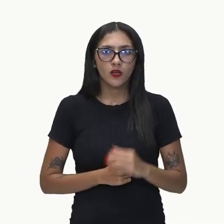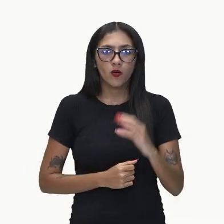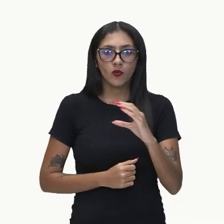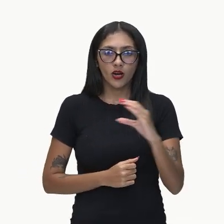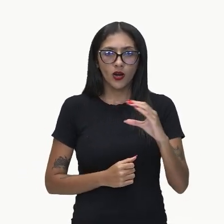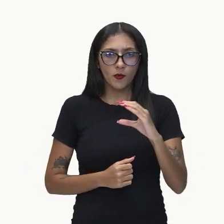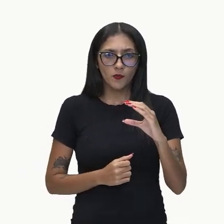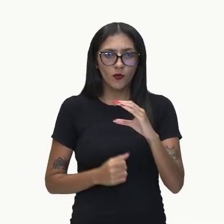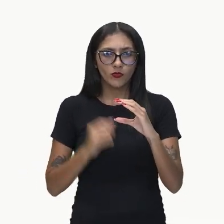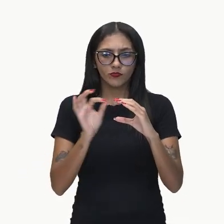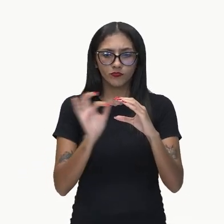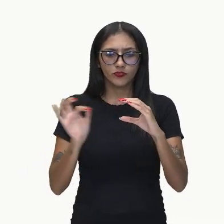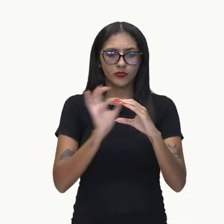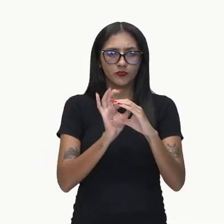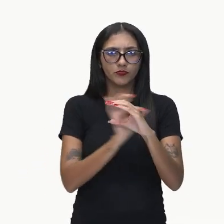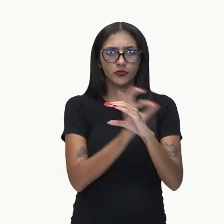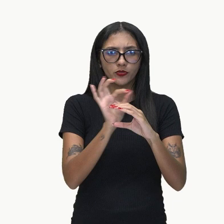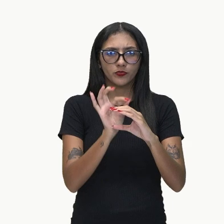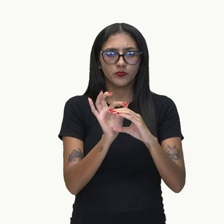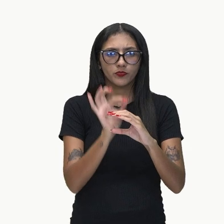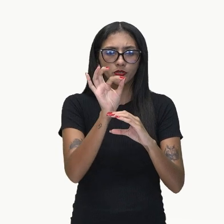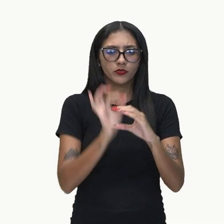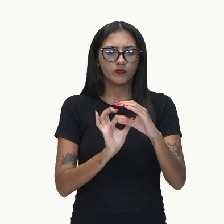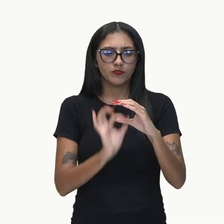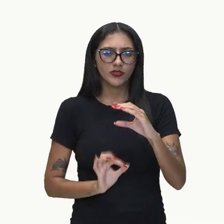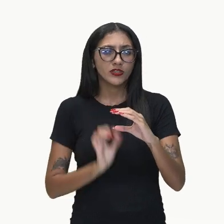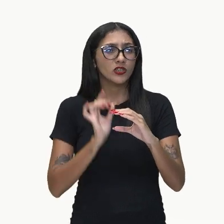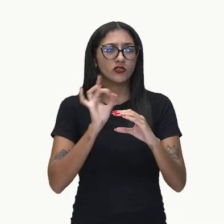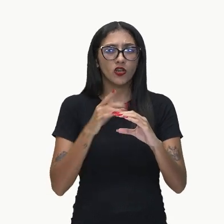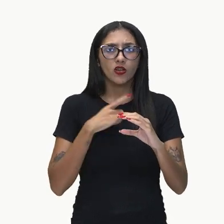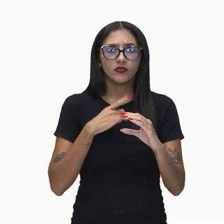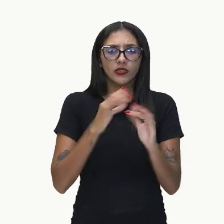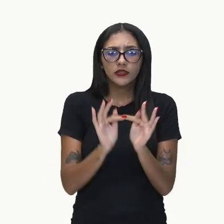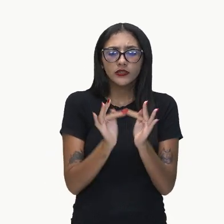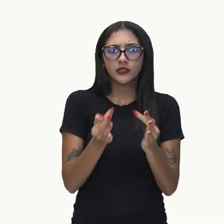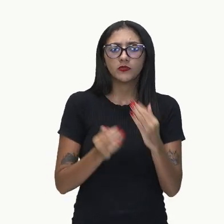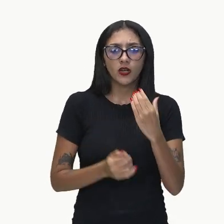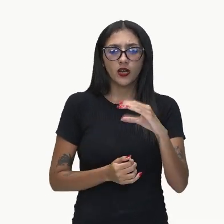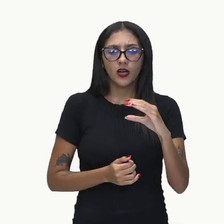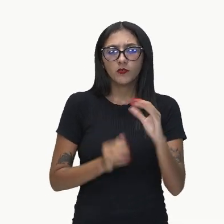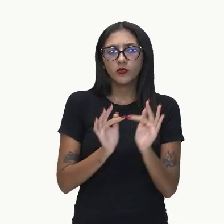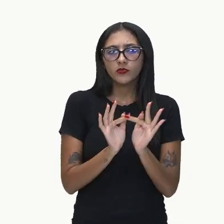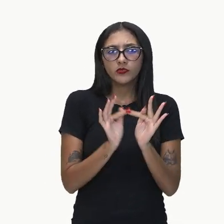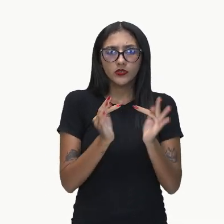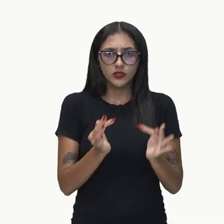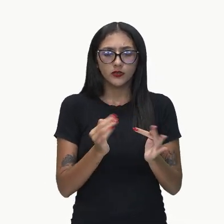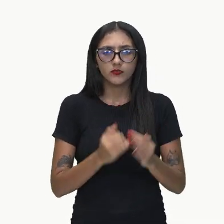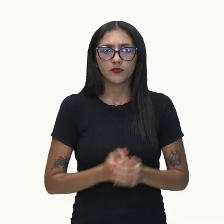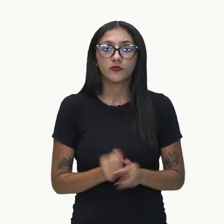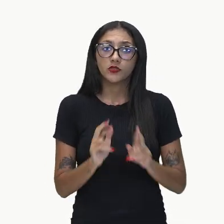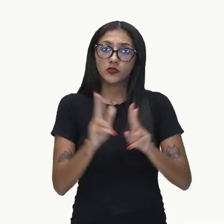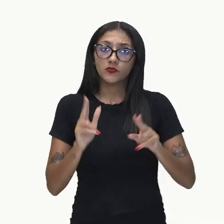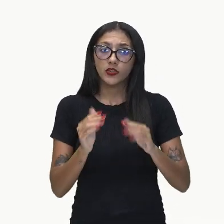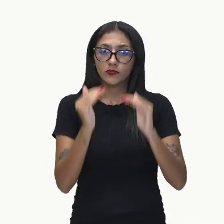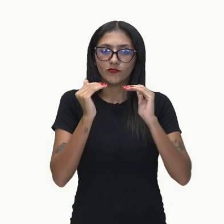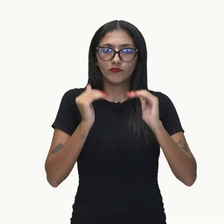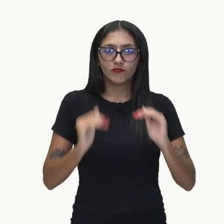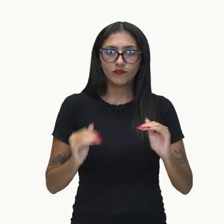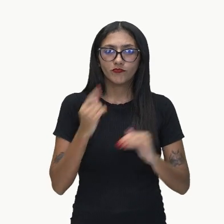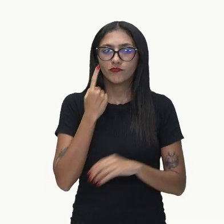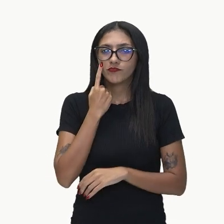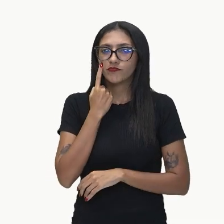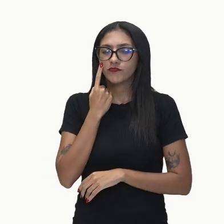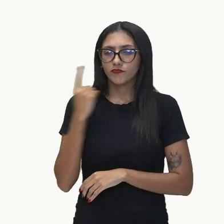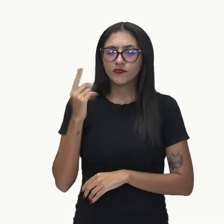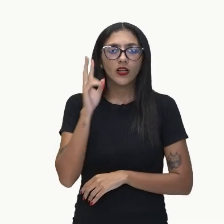que é um carbono saturado? É aquele que só tem ligação simples. Diferentemente do enol, lembram-se do prefixo